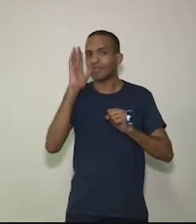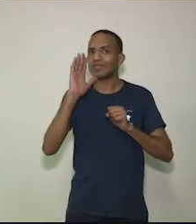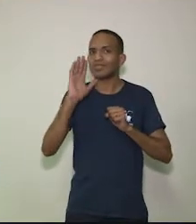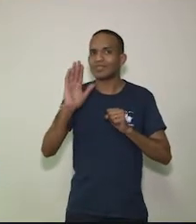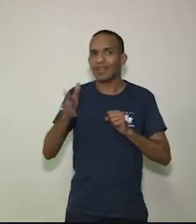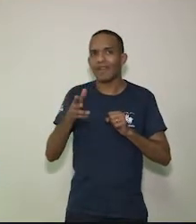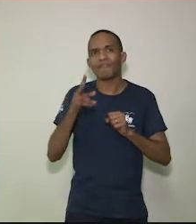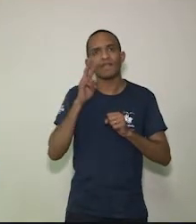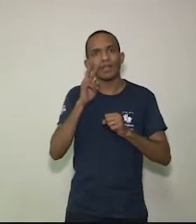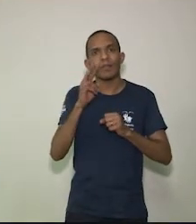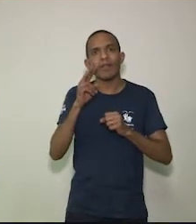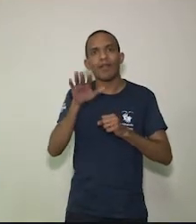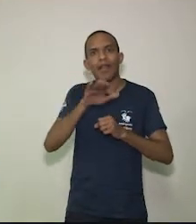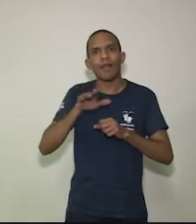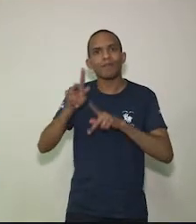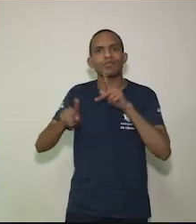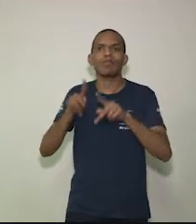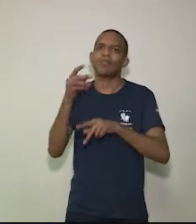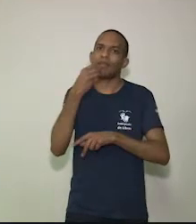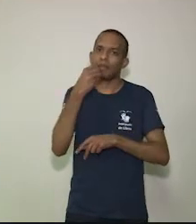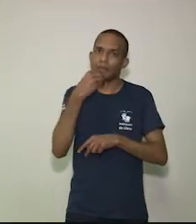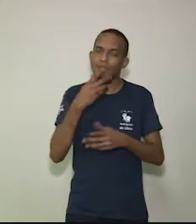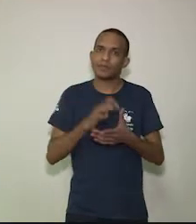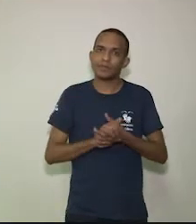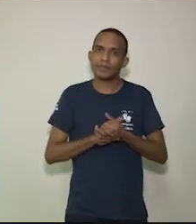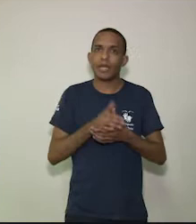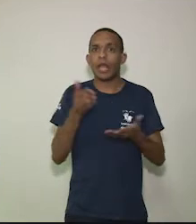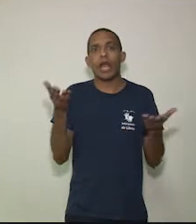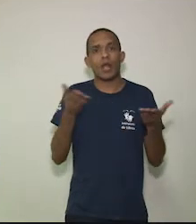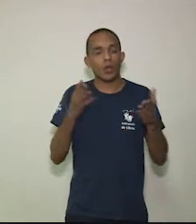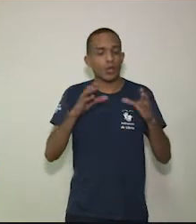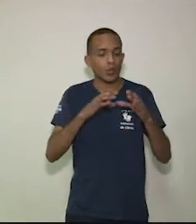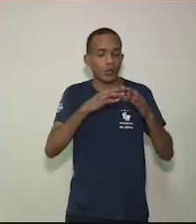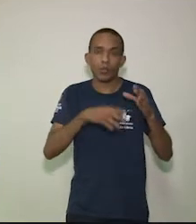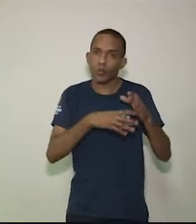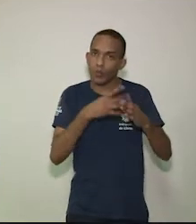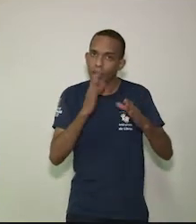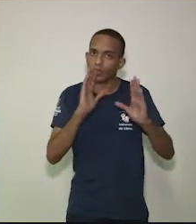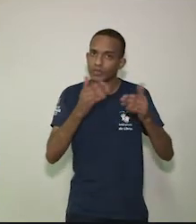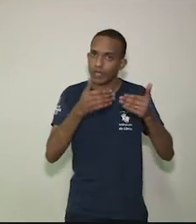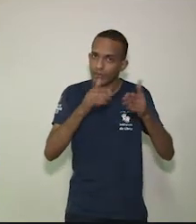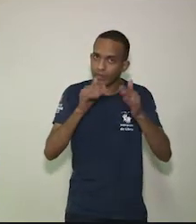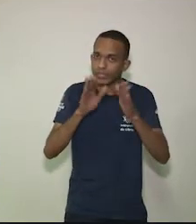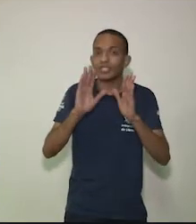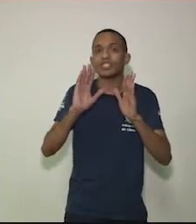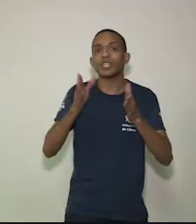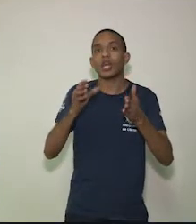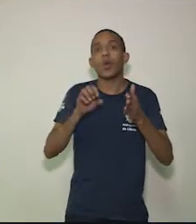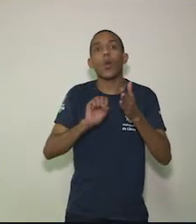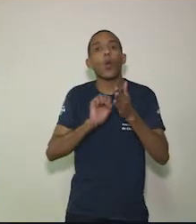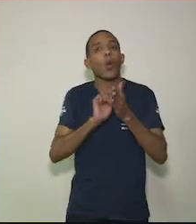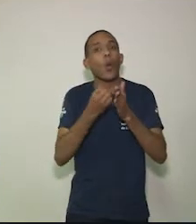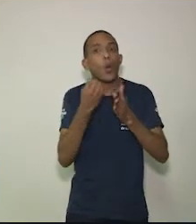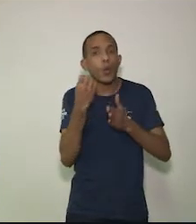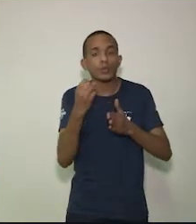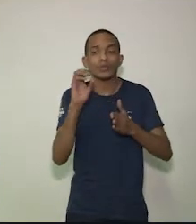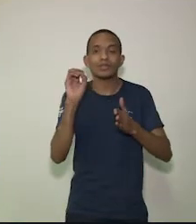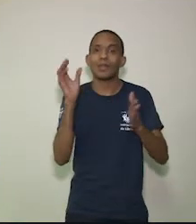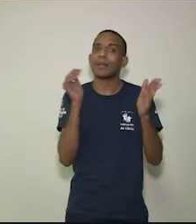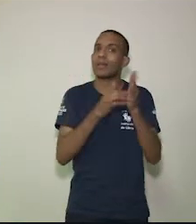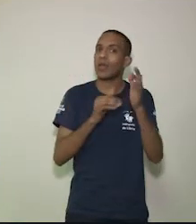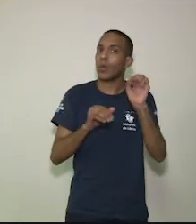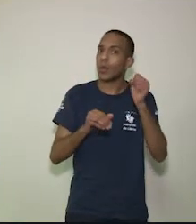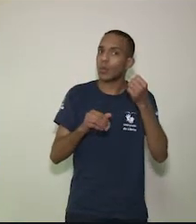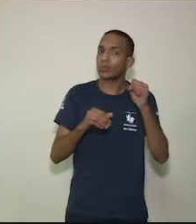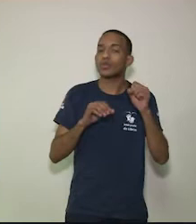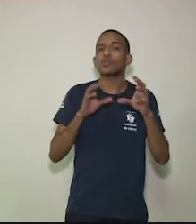as mais vulneráveis. Então, nós estamos na 4ª fase, nós faremos 8 fases, a fase 0 e 8, num